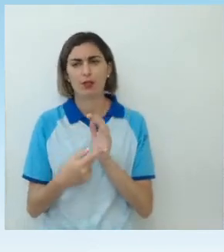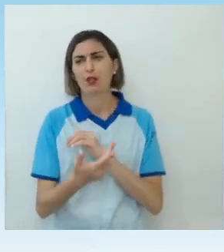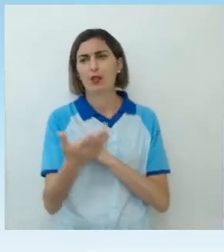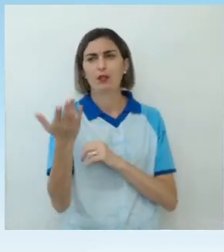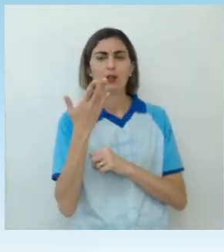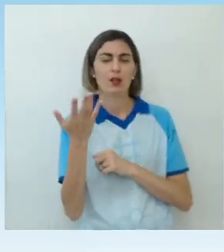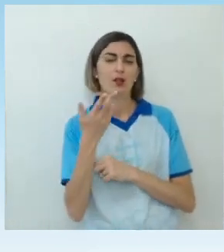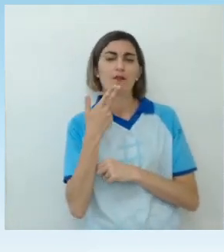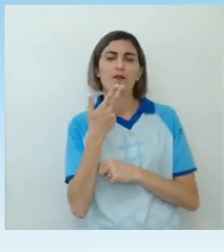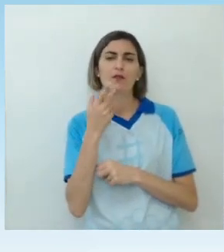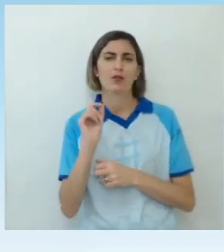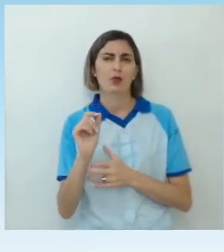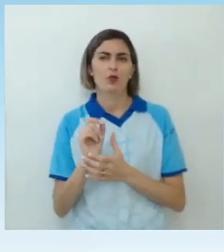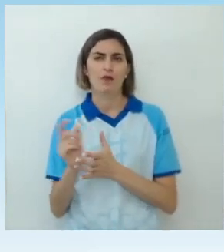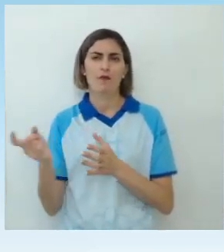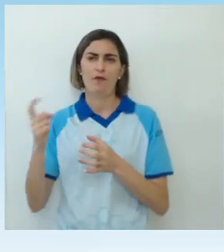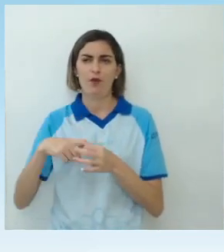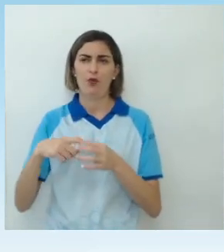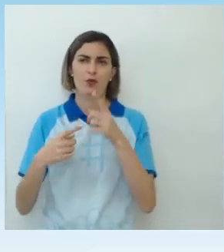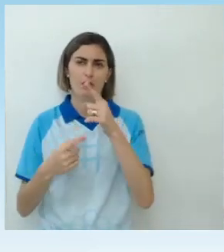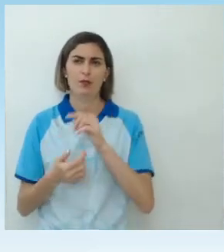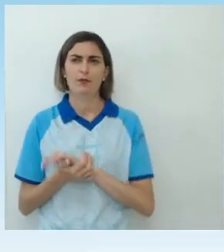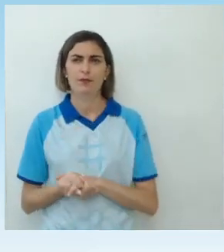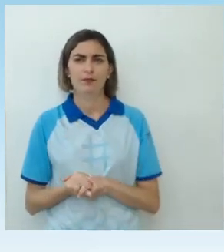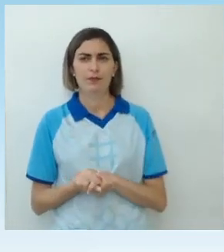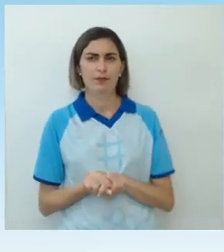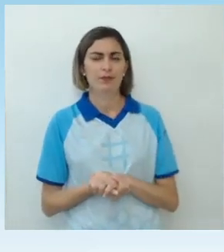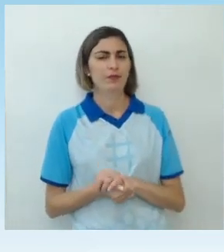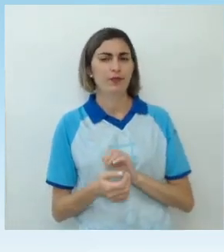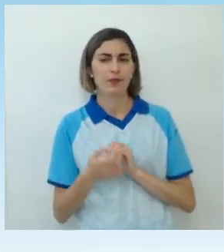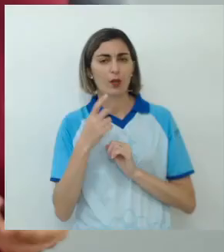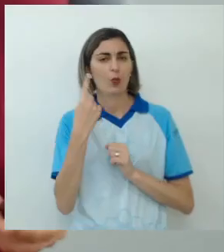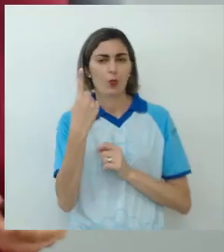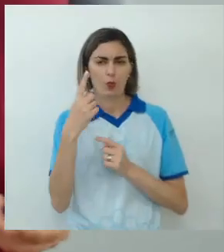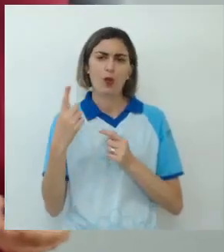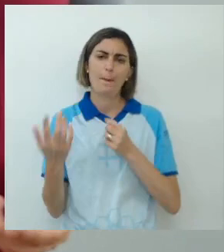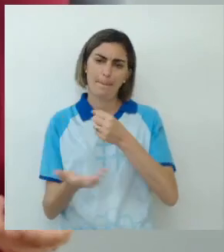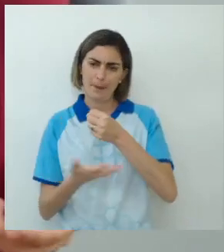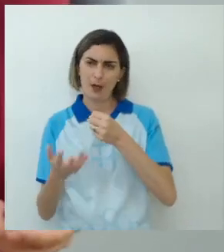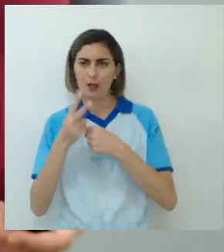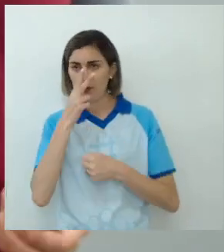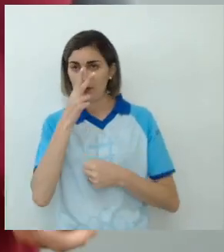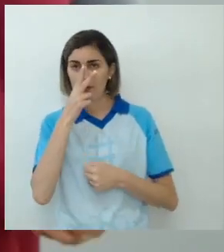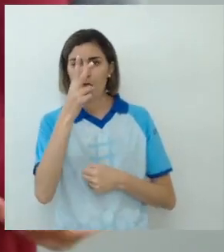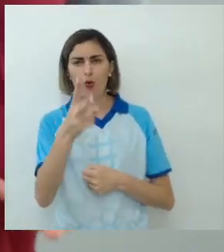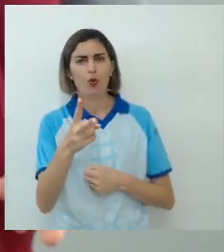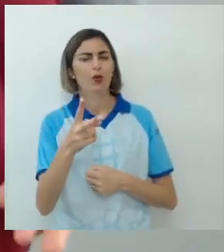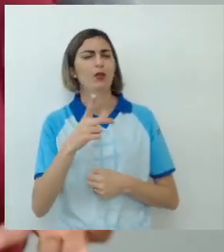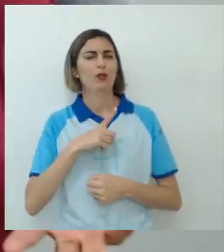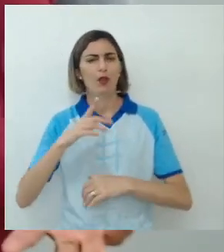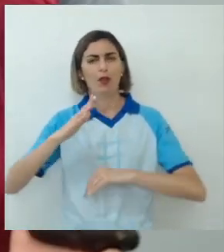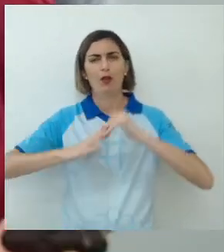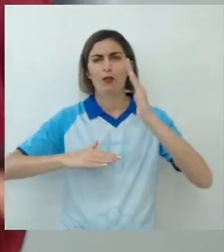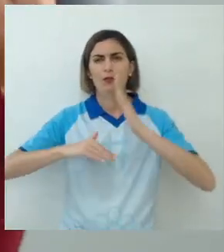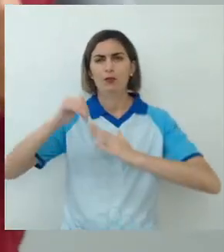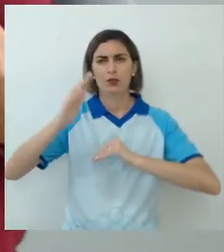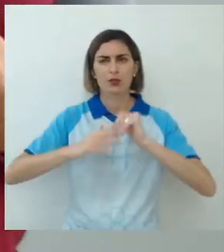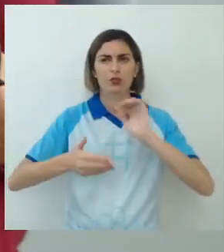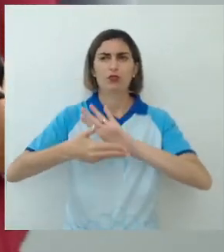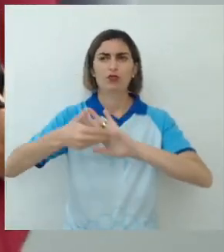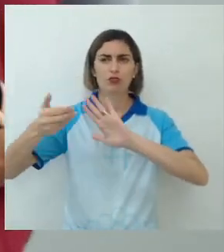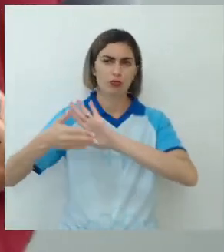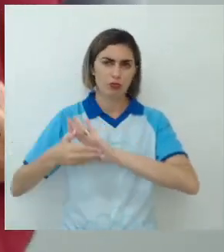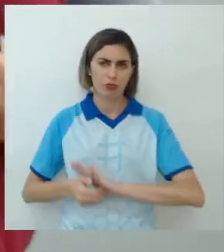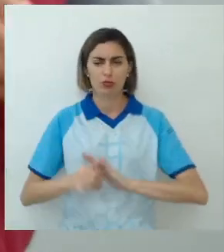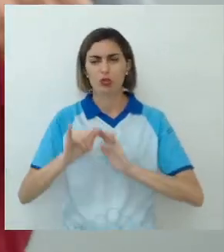está querendo dizer o quê, ó? Vamos voltar para lá, onde a gente tinha analisado. Uma base forte, ela tem uma capacidade de remover